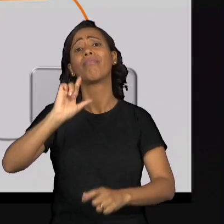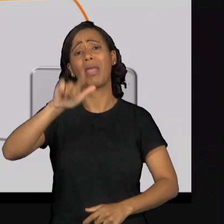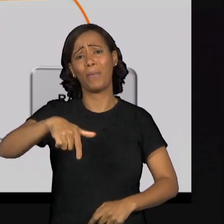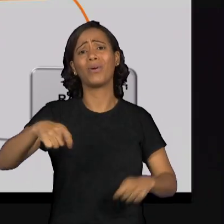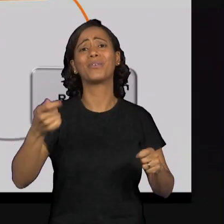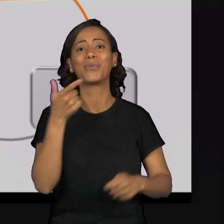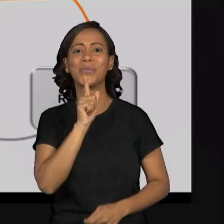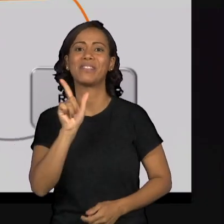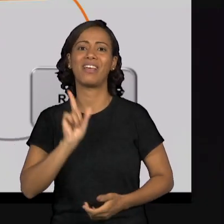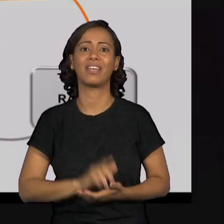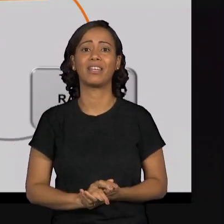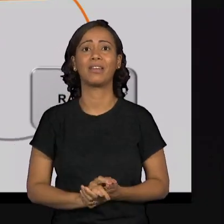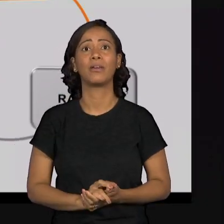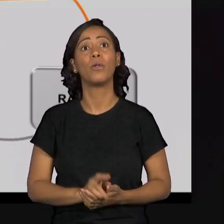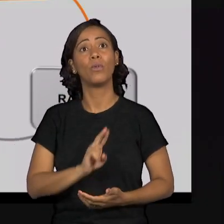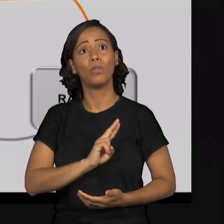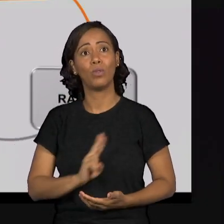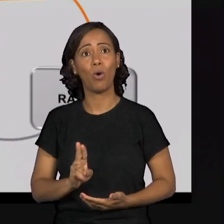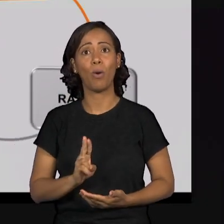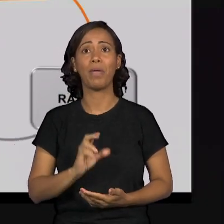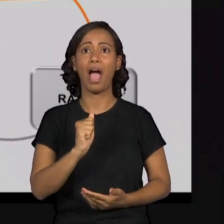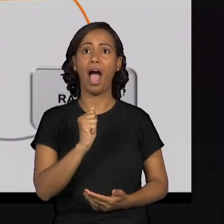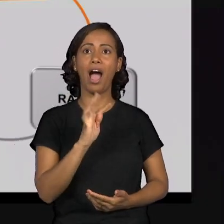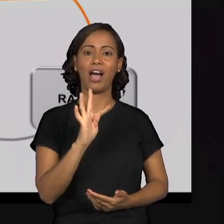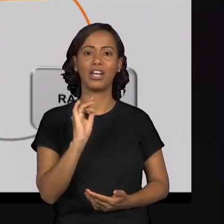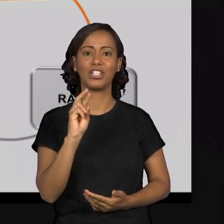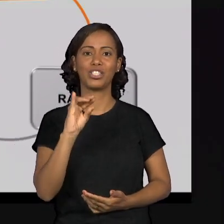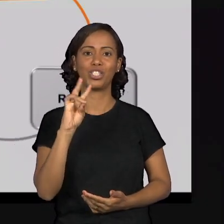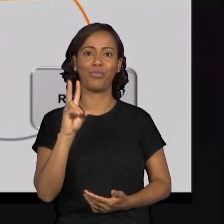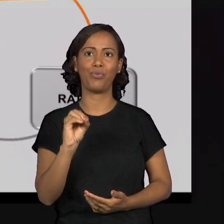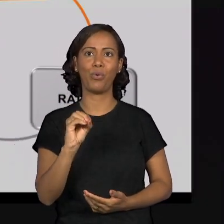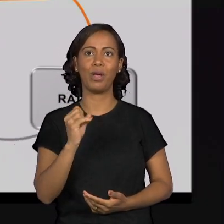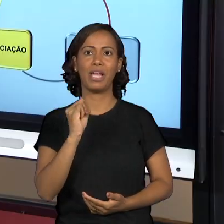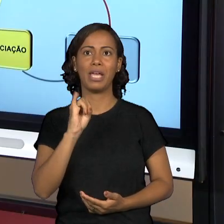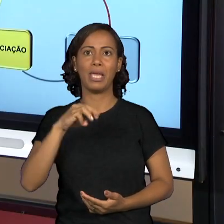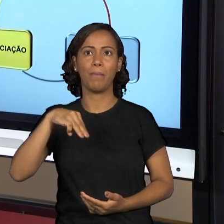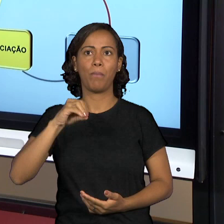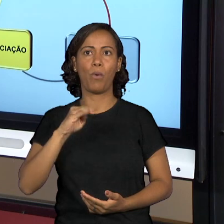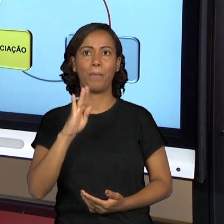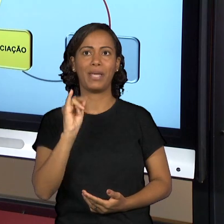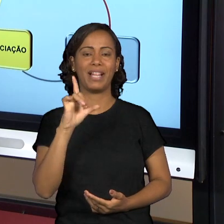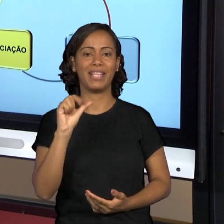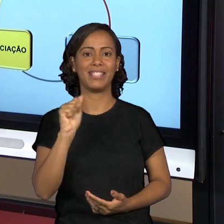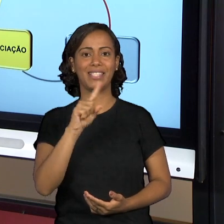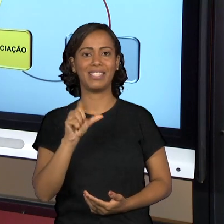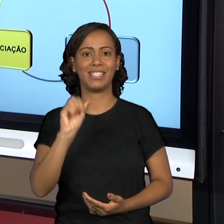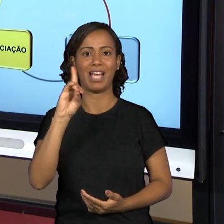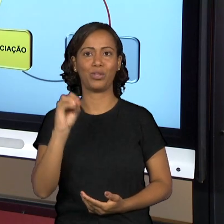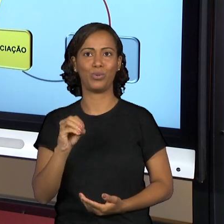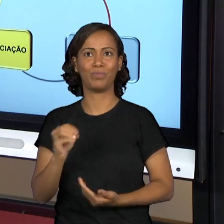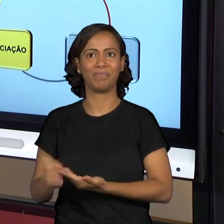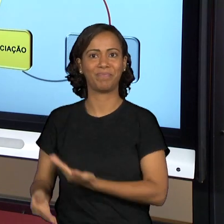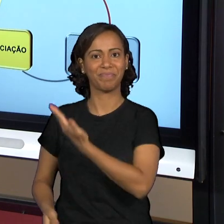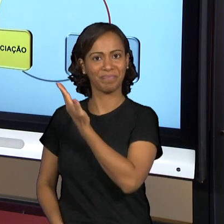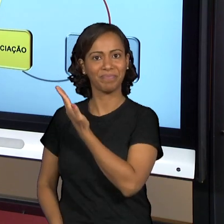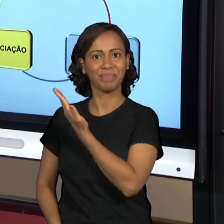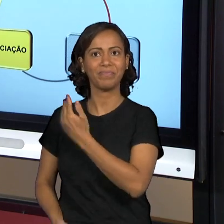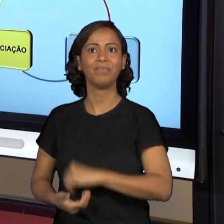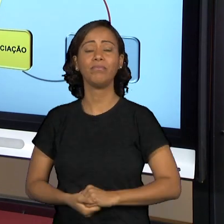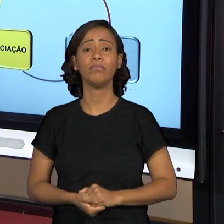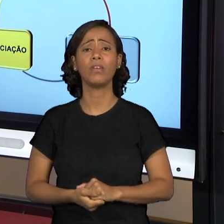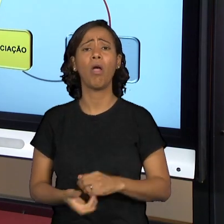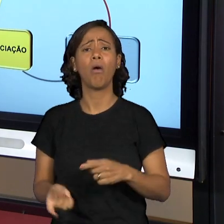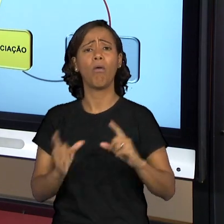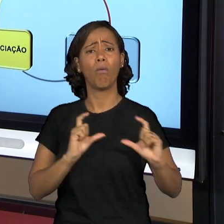de ativo imobilizado. Então, esse ativo imobilizado é o recurso, é o patrimônio, normalmente identificado por uma plaquinha de patrimônio. A